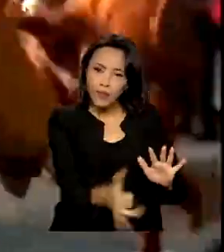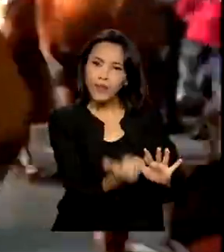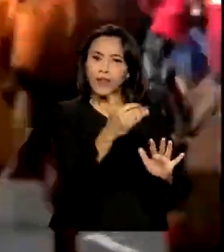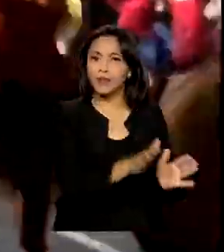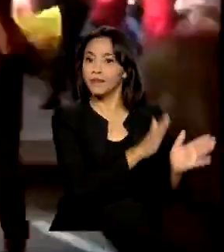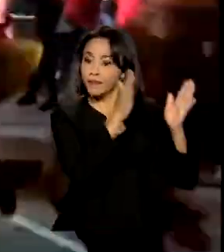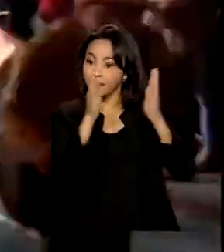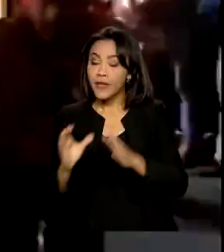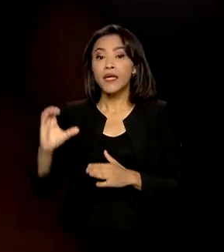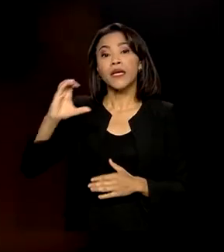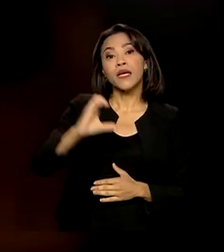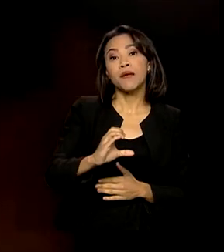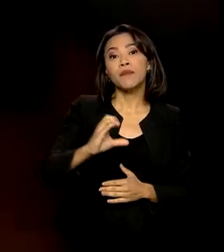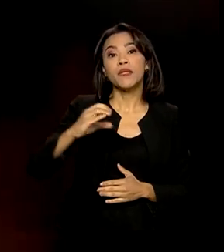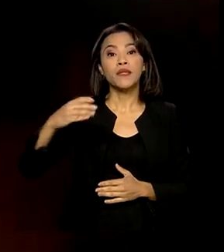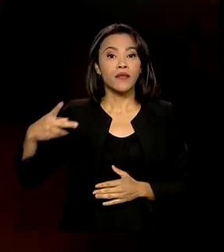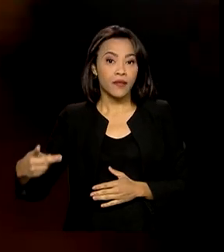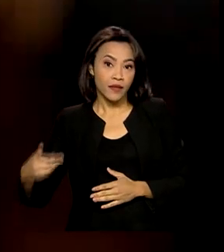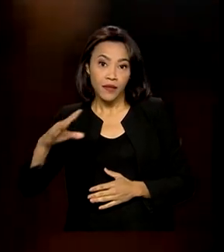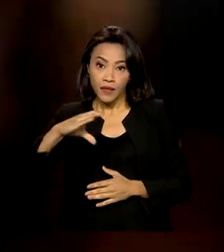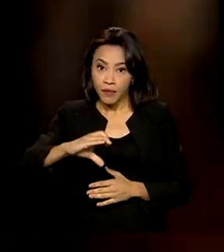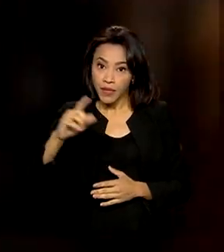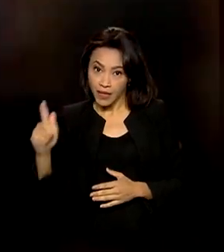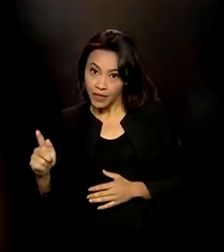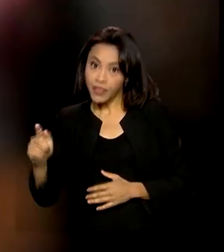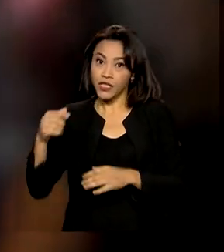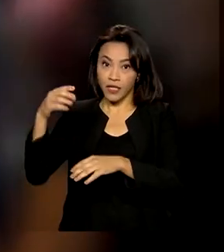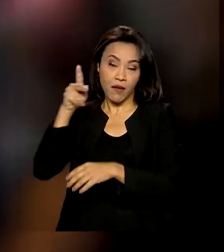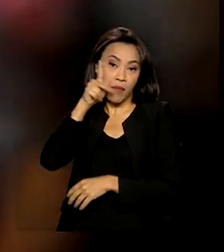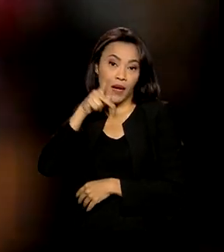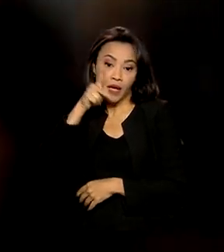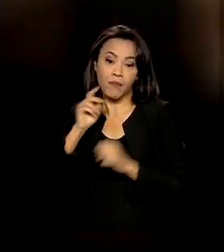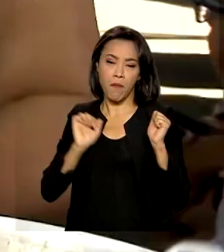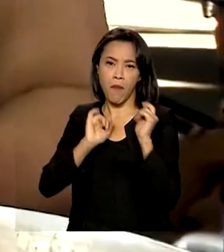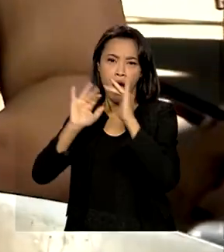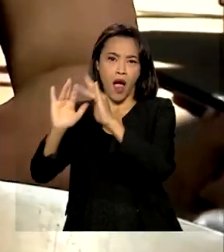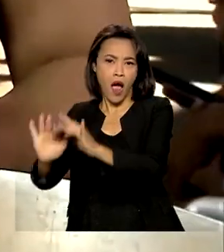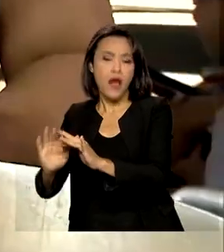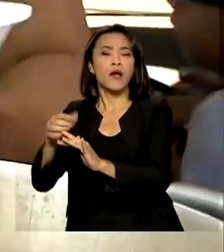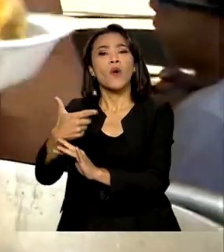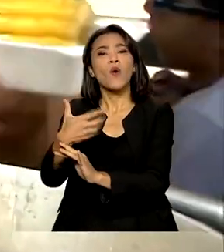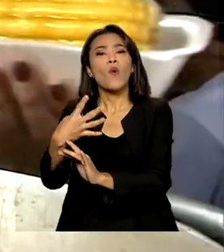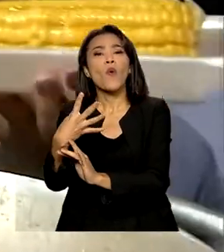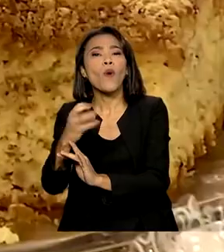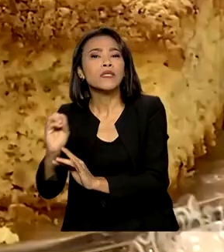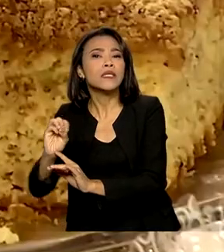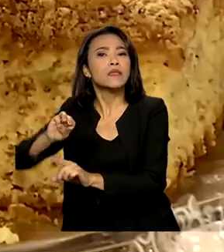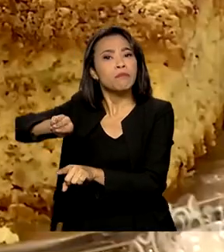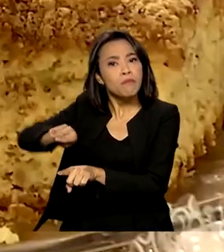Campina Grande, na Paraíba, a estimativa é de um incremento de 400 milhões de reais na economia local.